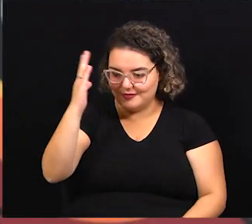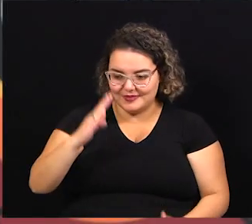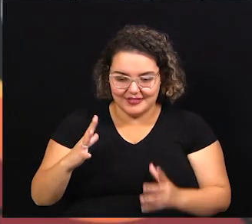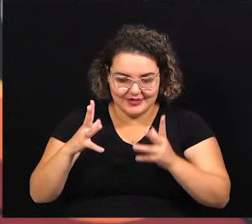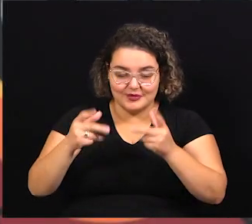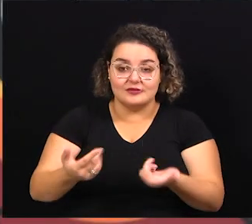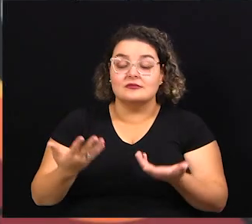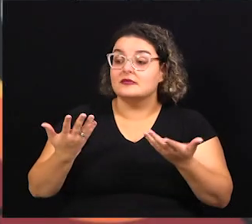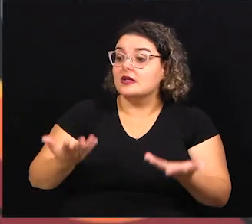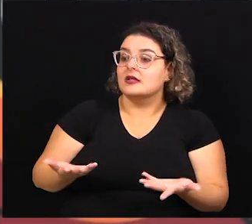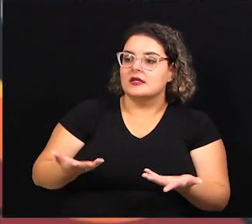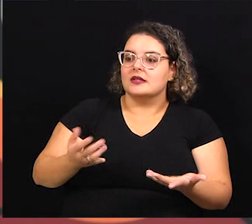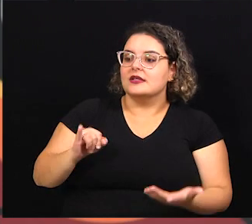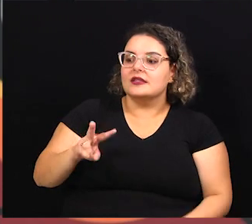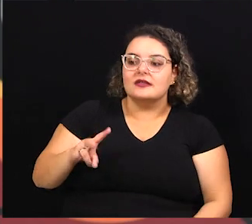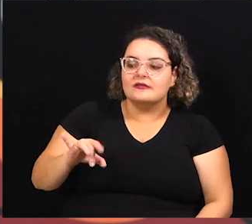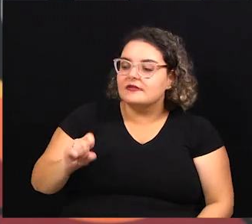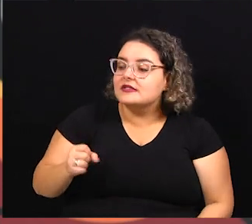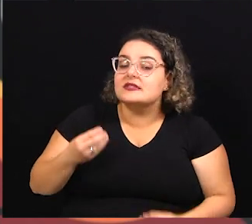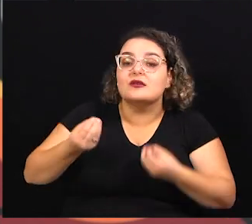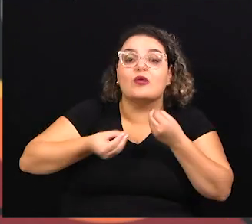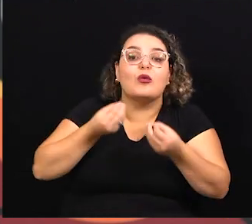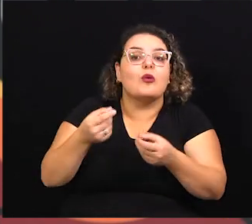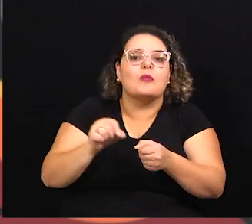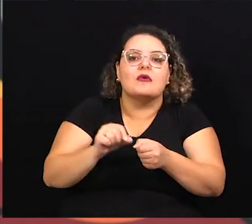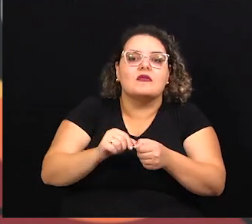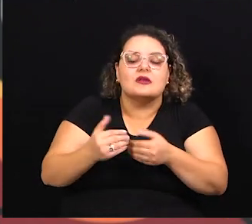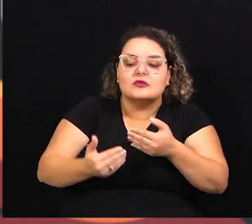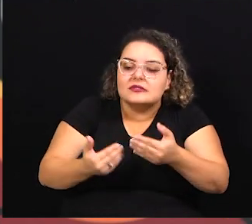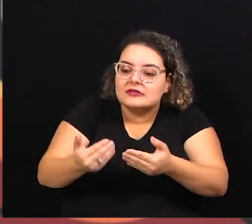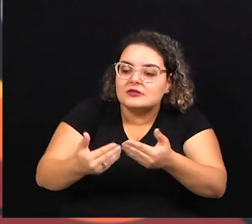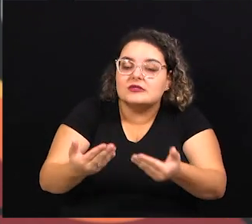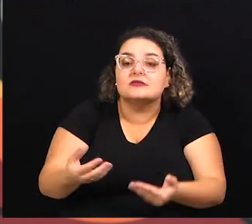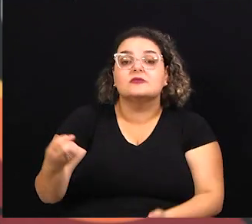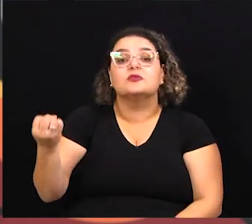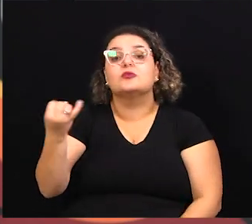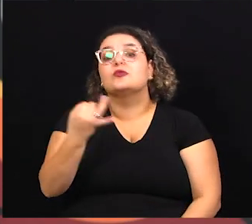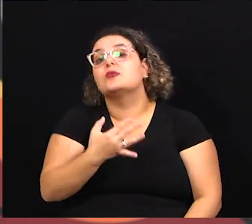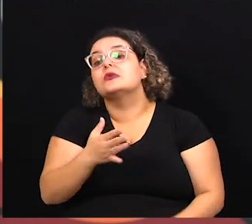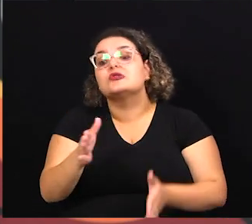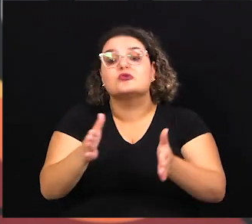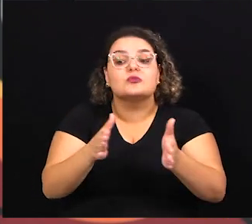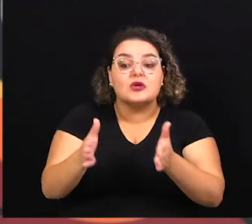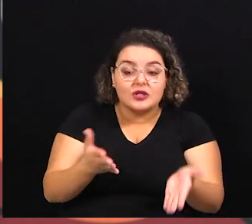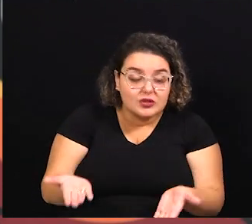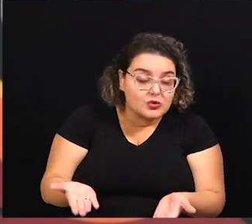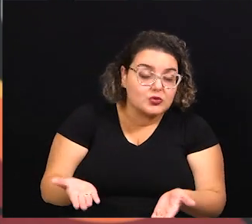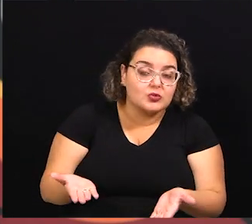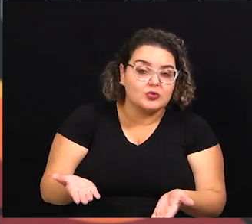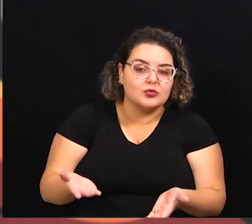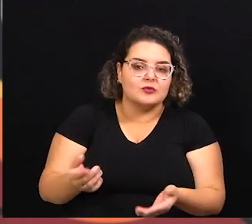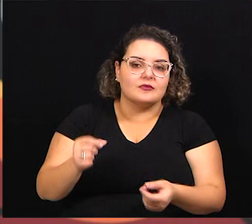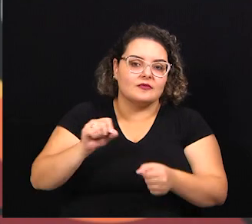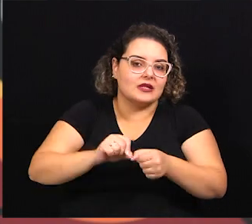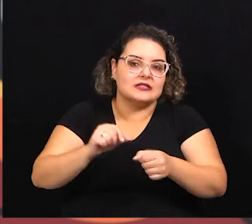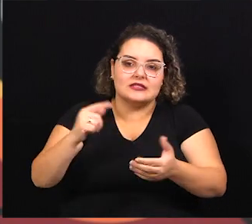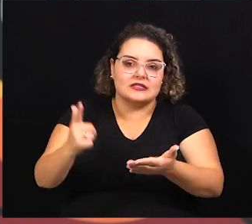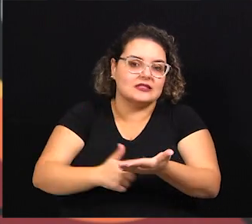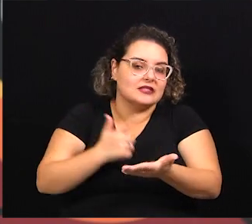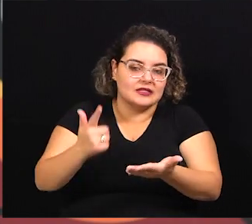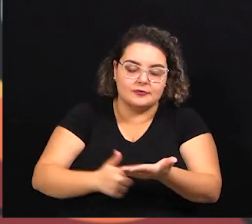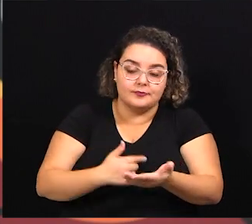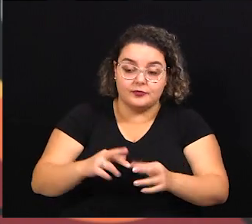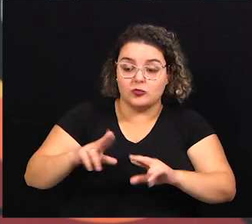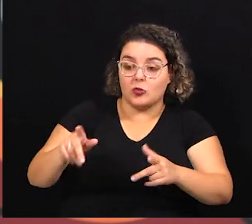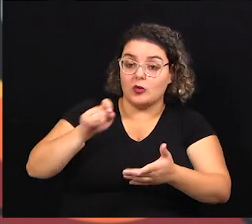aí? Como é que você fez todo esse processo? Né? Quanto tempo levou? Porque...